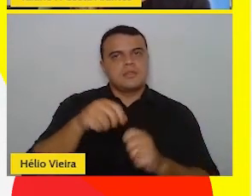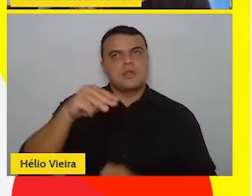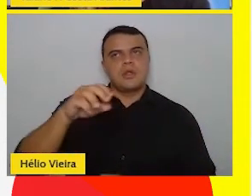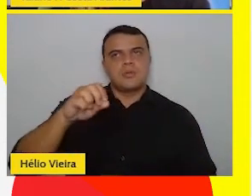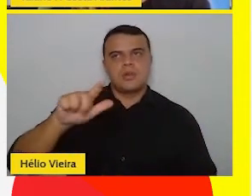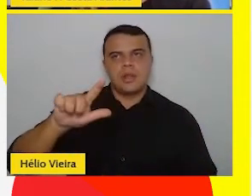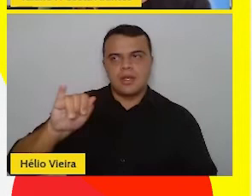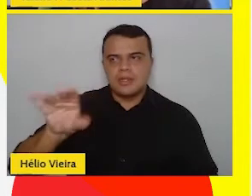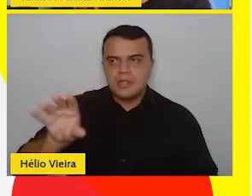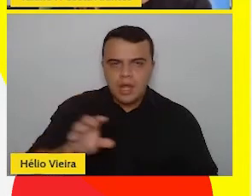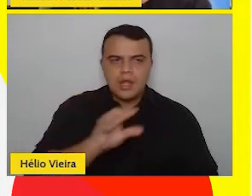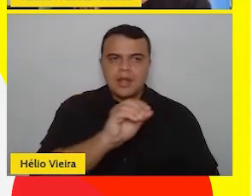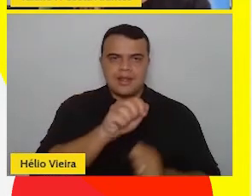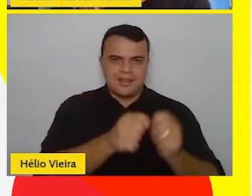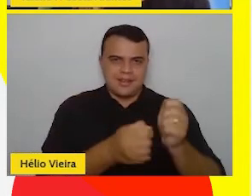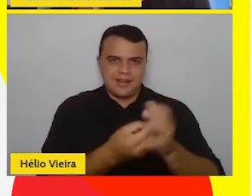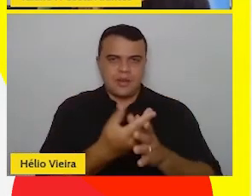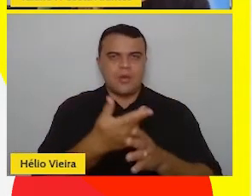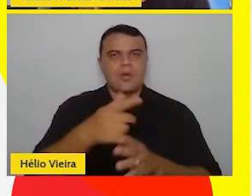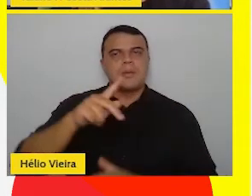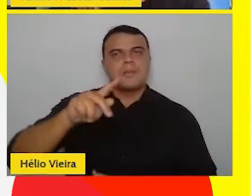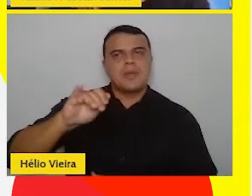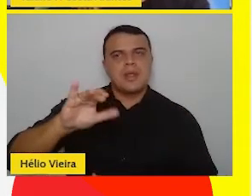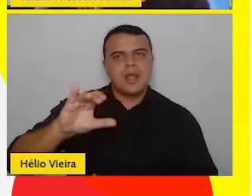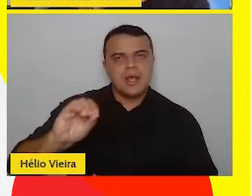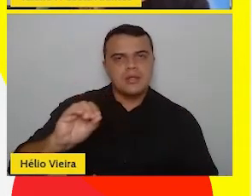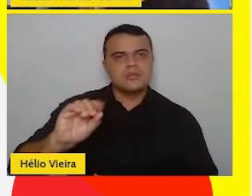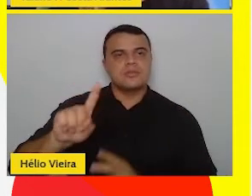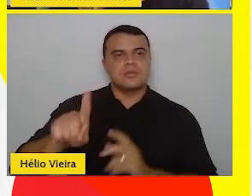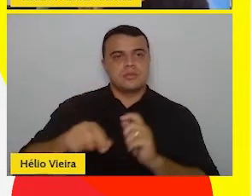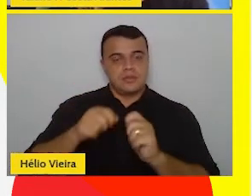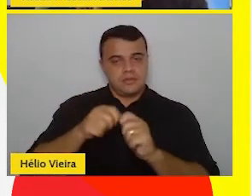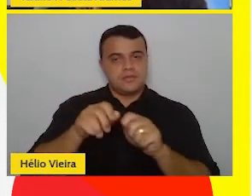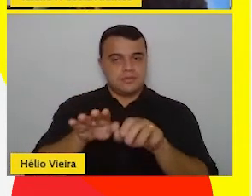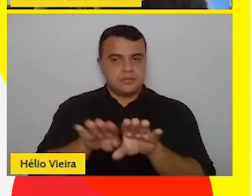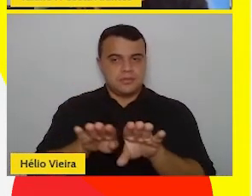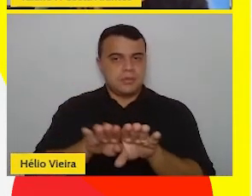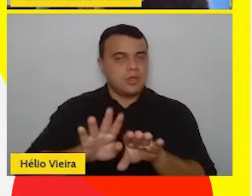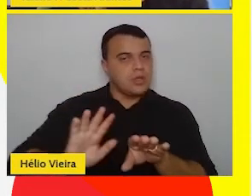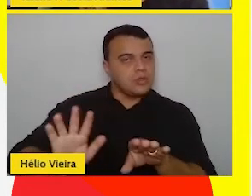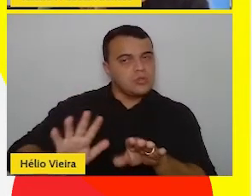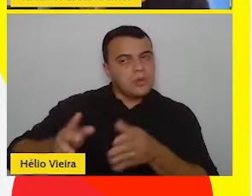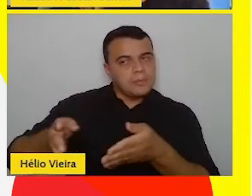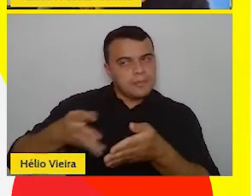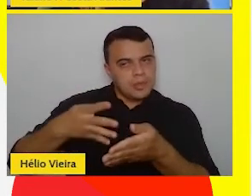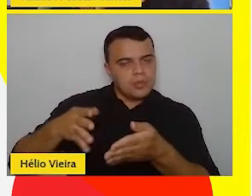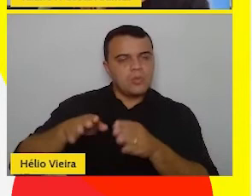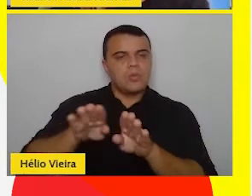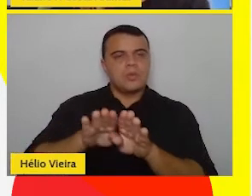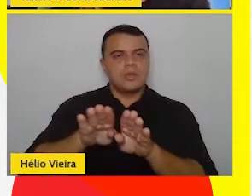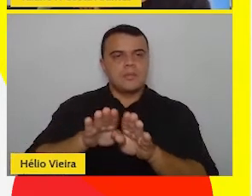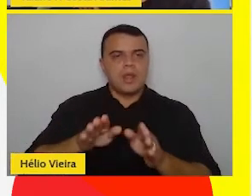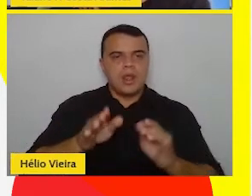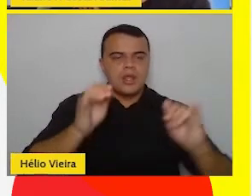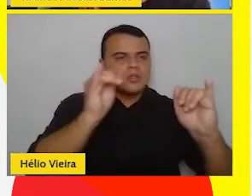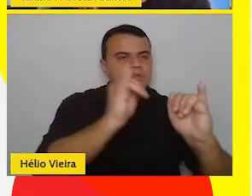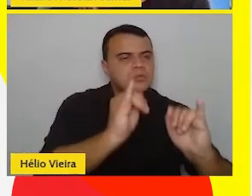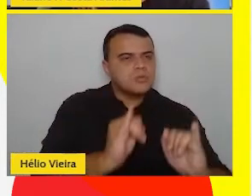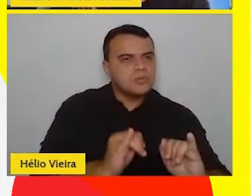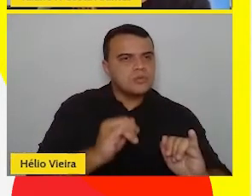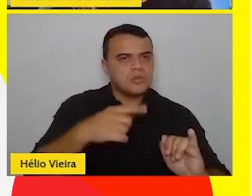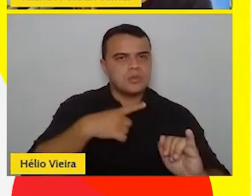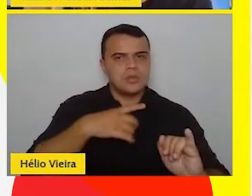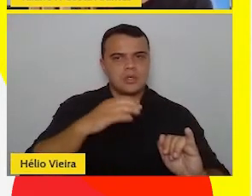Lisa, tem obras do Picasso, ele faz também não só pintura, mas tem escultura da